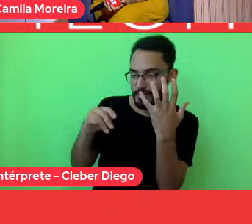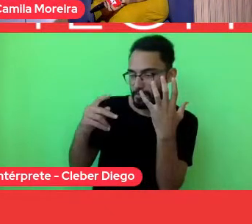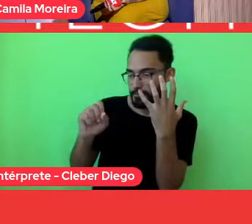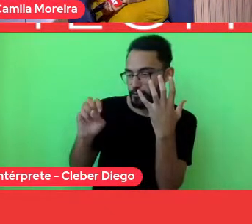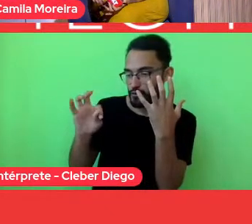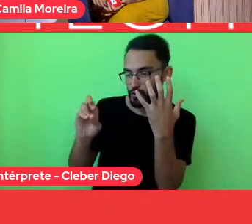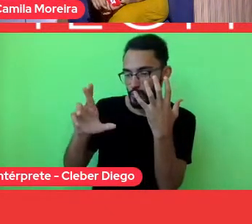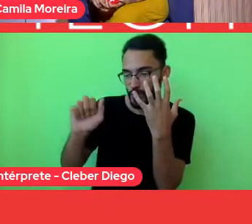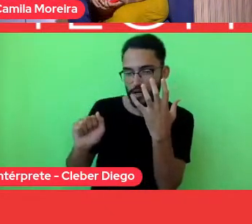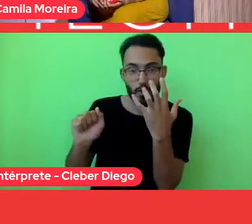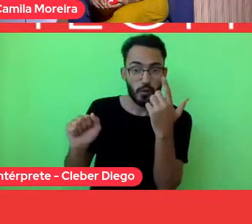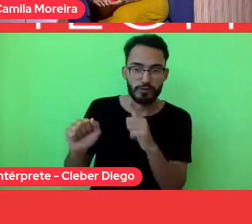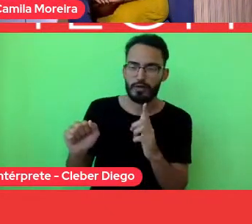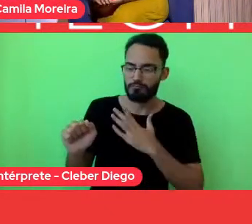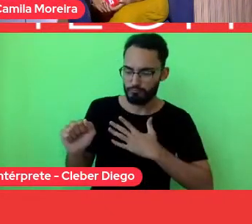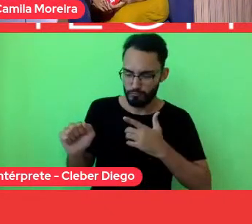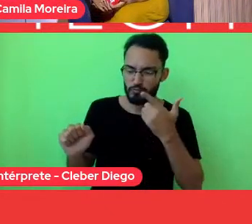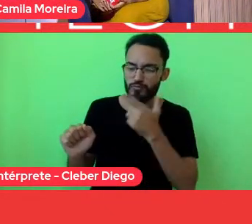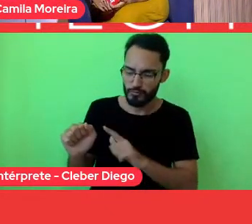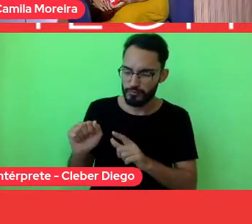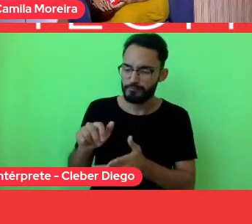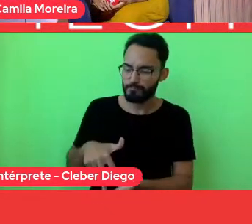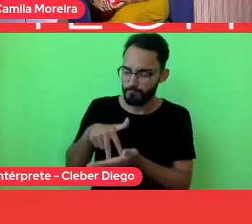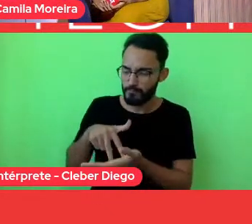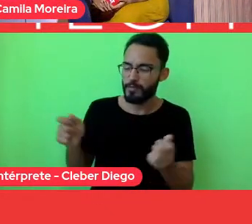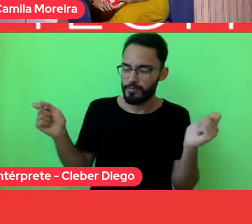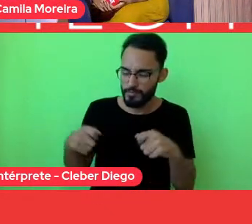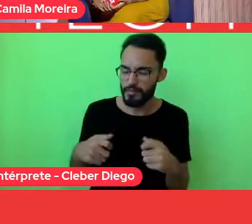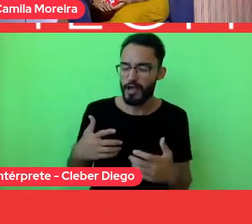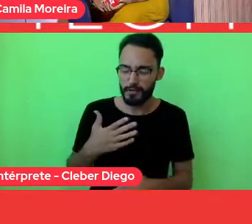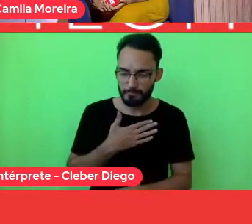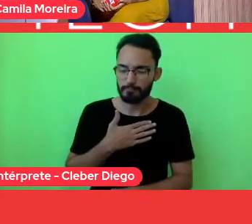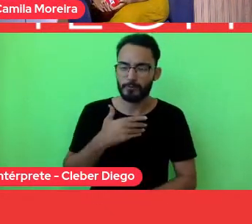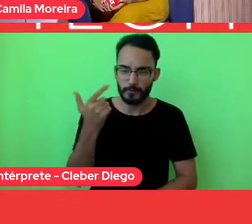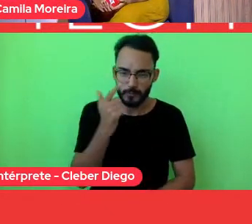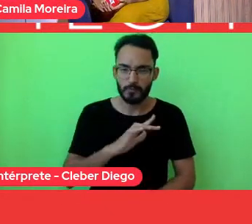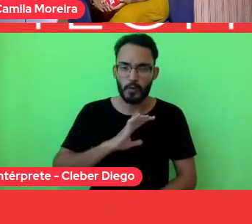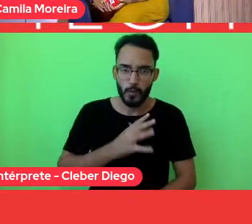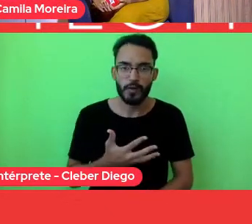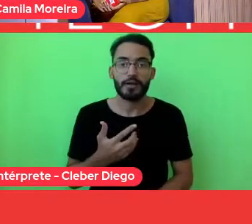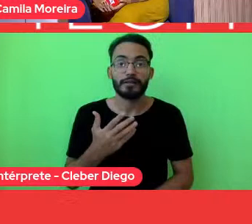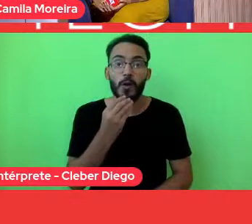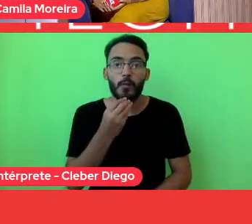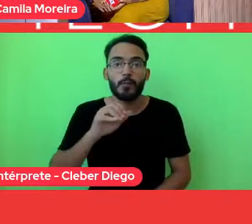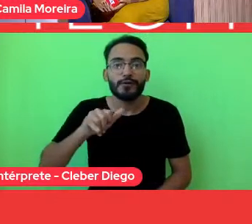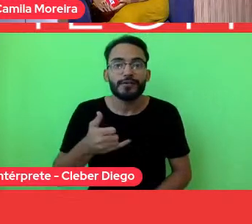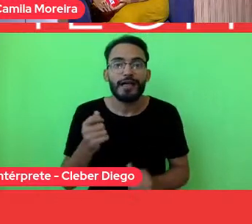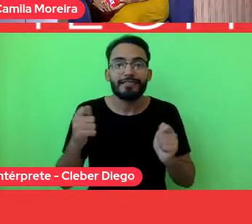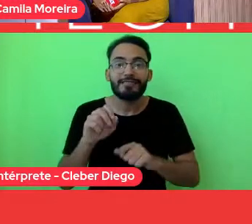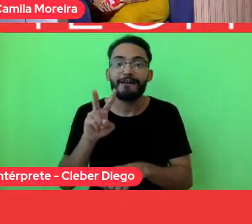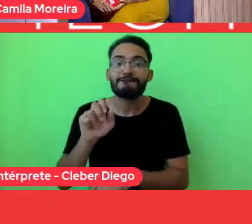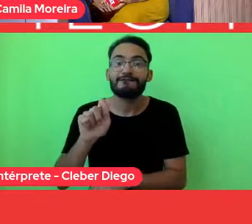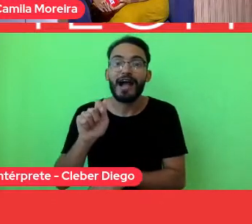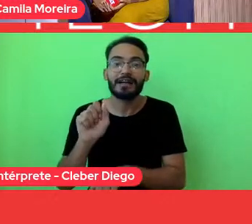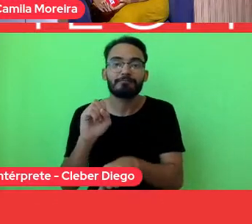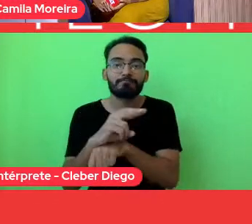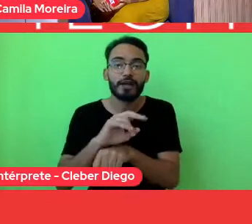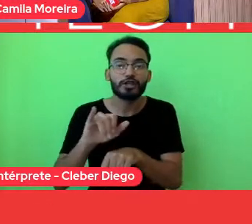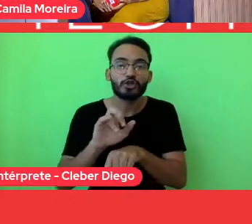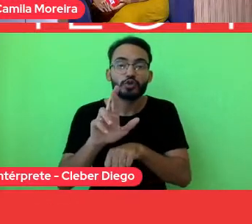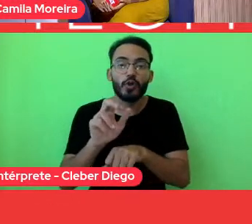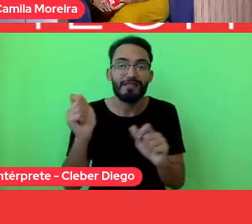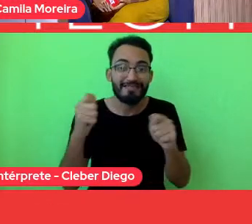também consigo, eu também sou potente, também é para mim. E a gente tem a oportunidade daquela vaga júnior, né, que